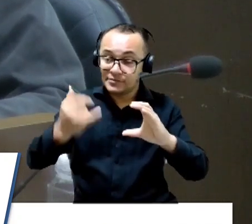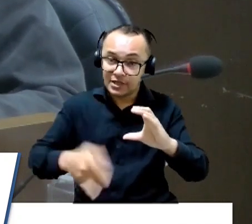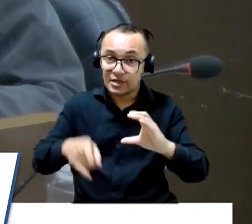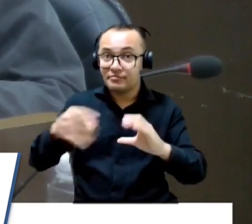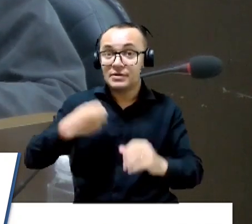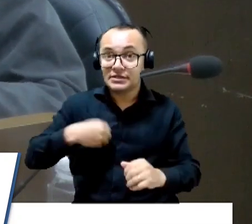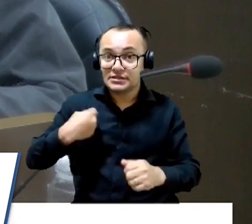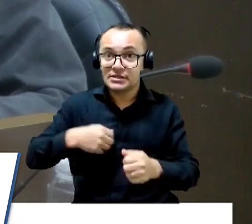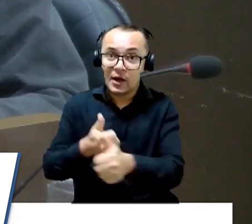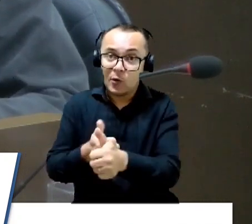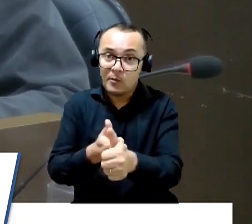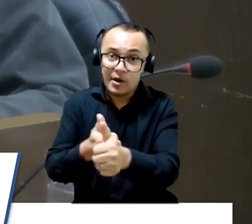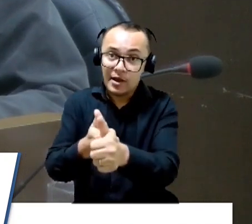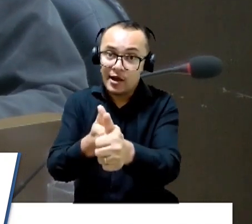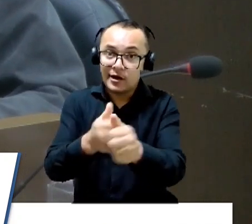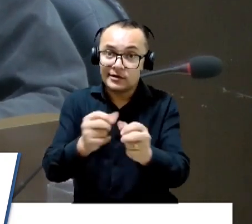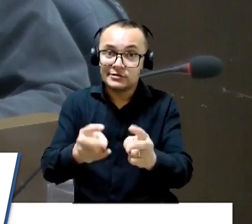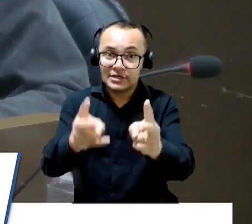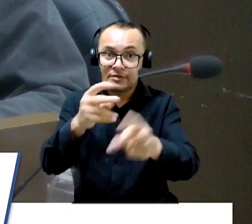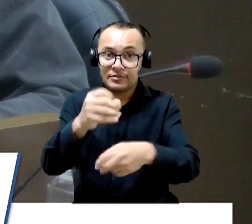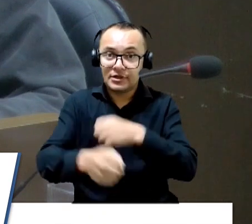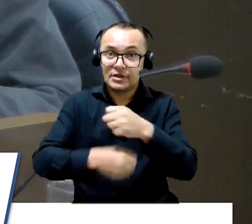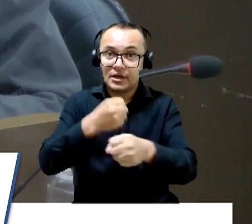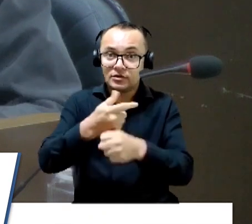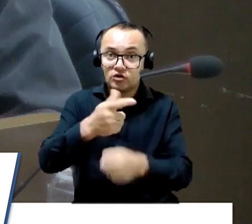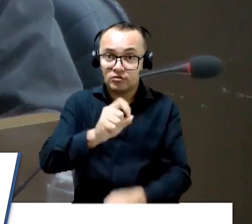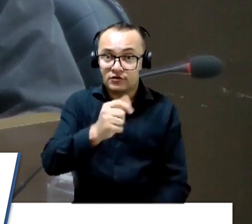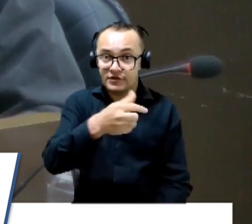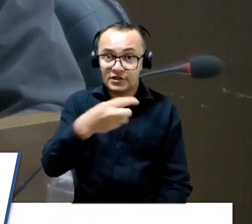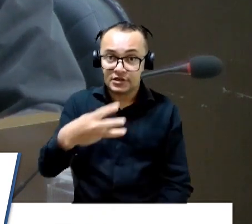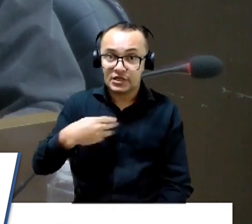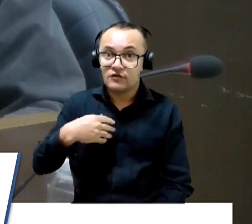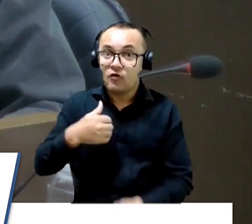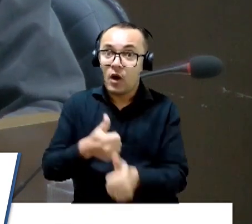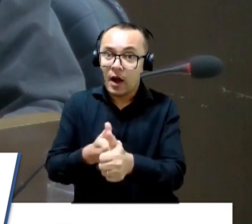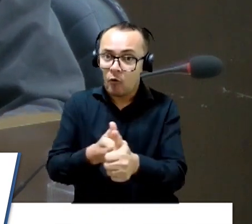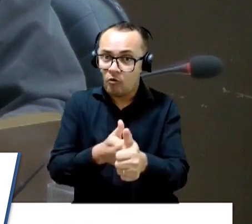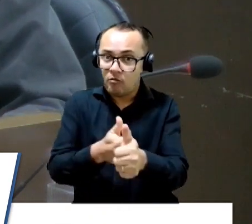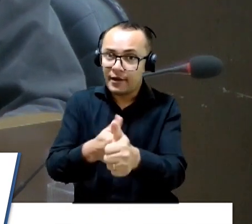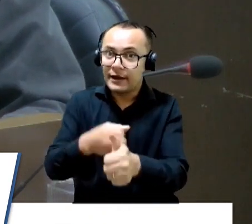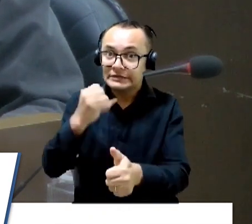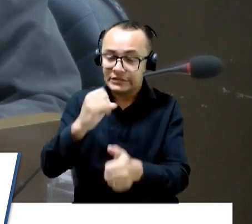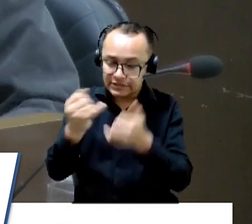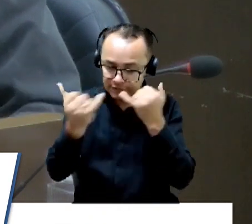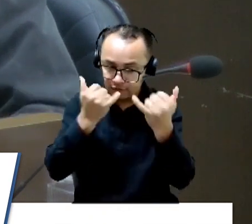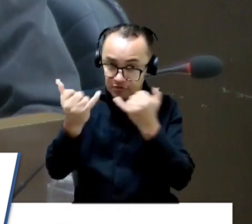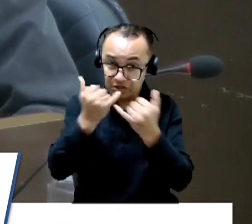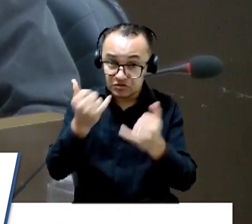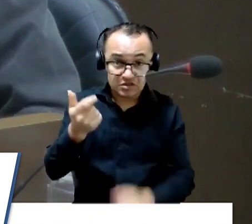Então, 2023 eu vou acompanhar, e se eu não tiver as informações